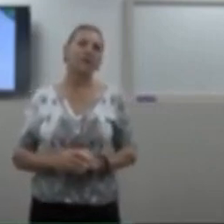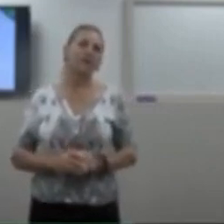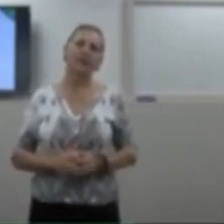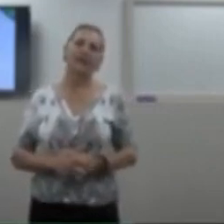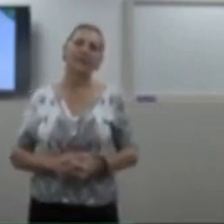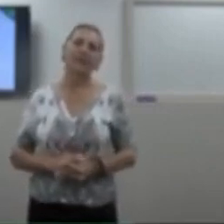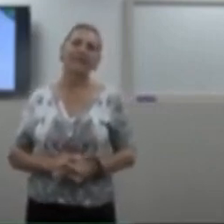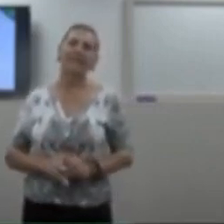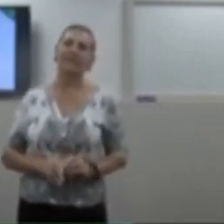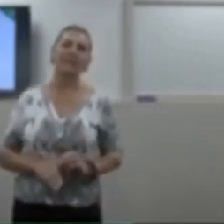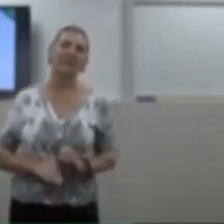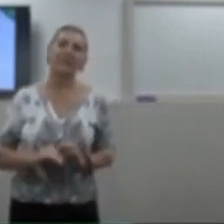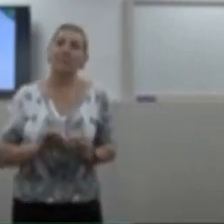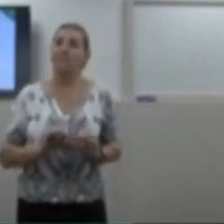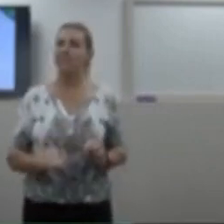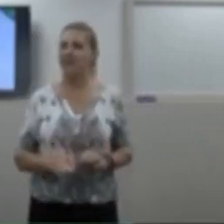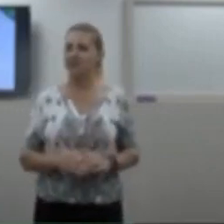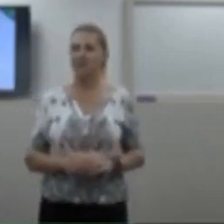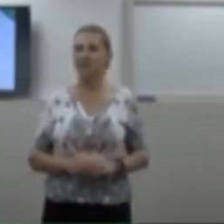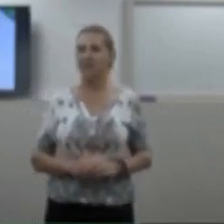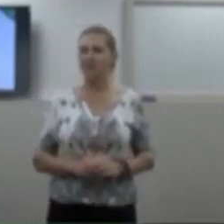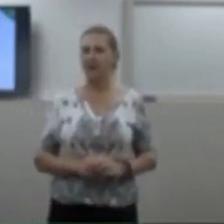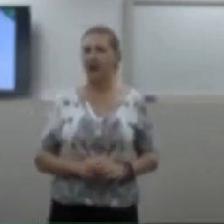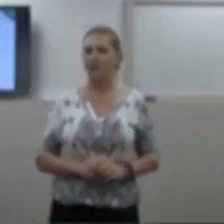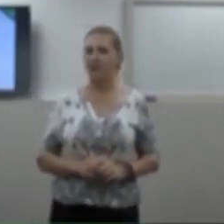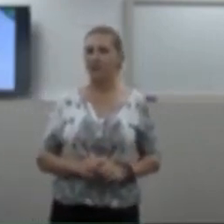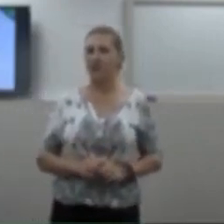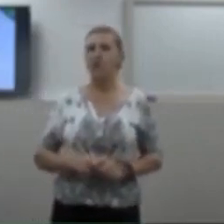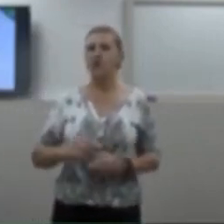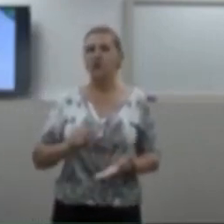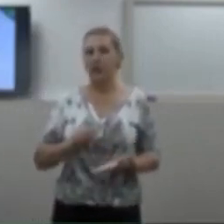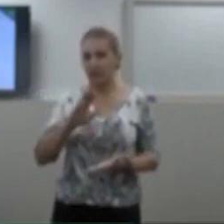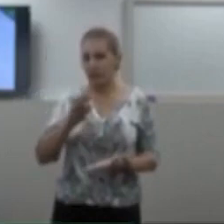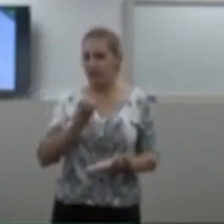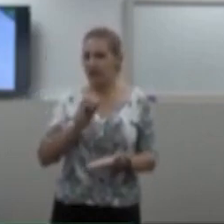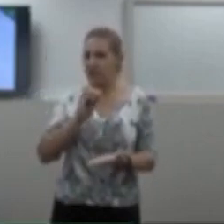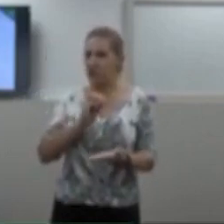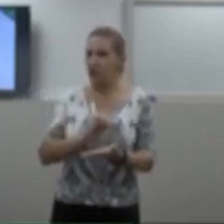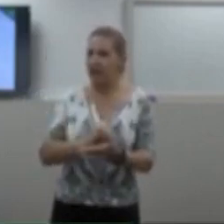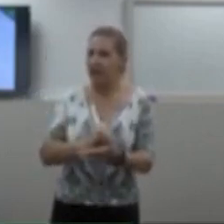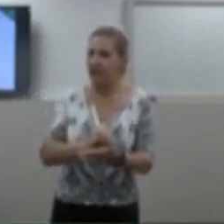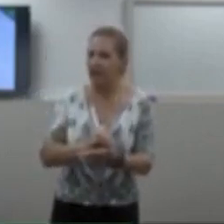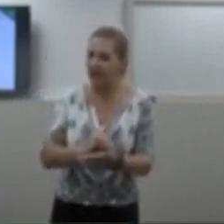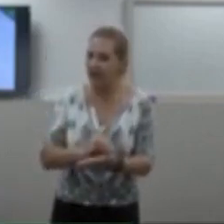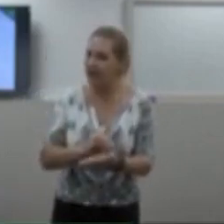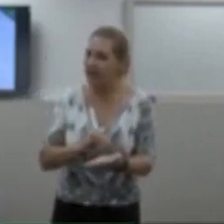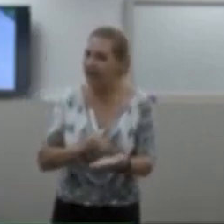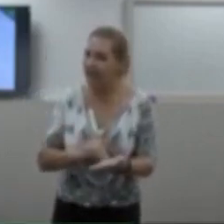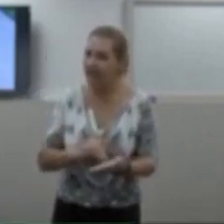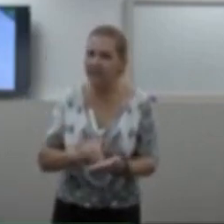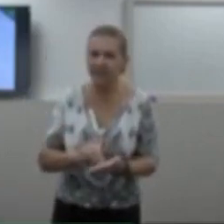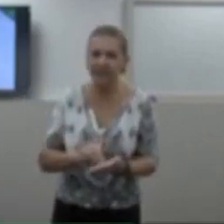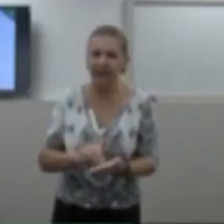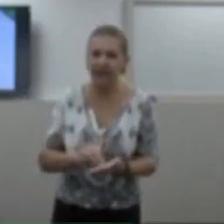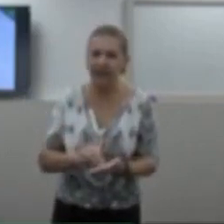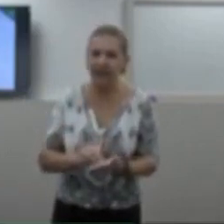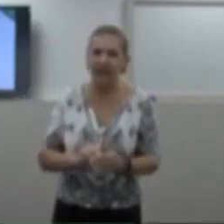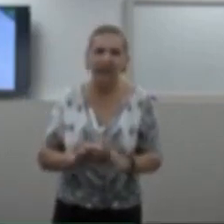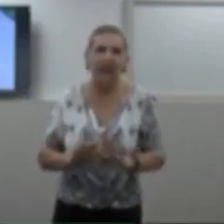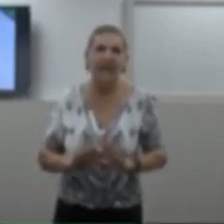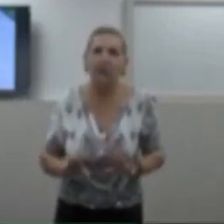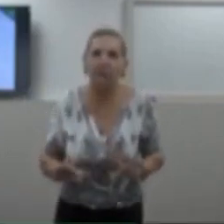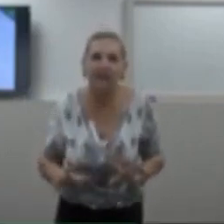acertar. Não desanime. Não desanime mesmo. Pelo contrário. Como eu falei, só erra quem tenta